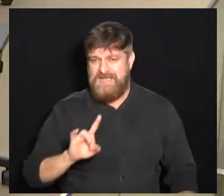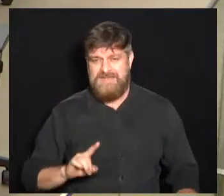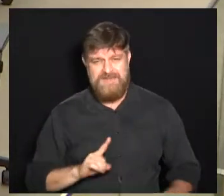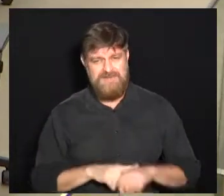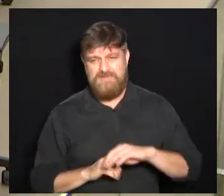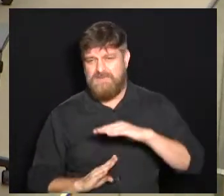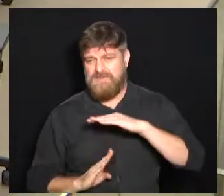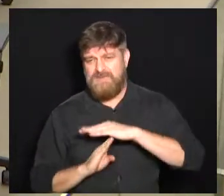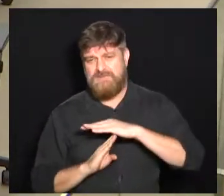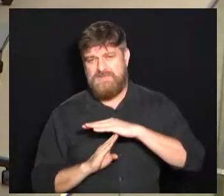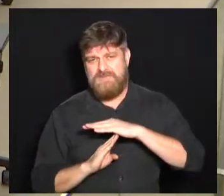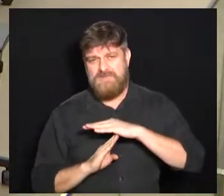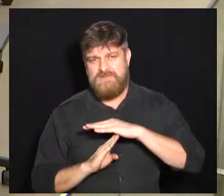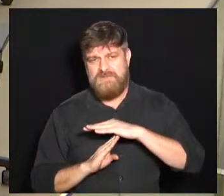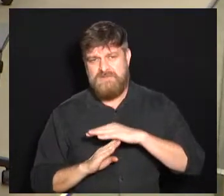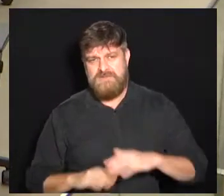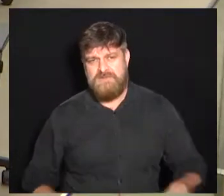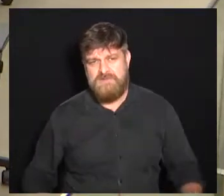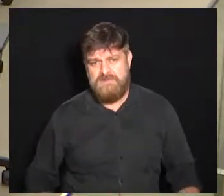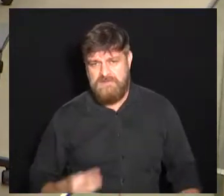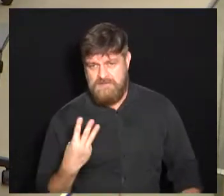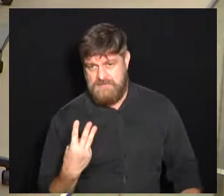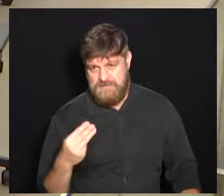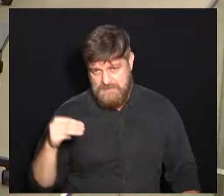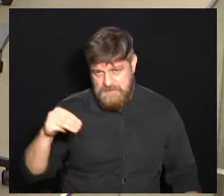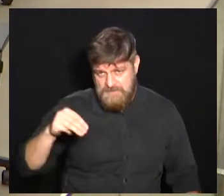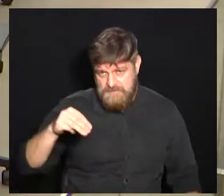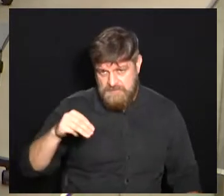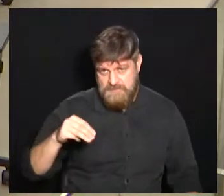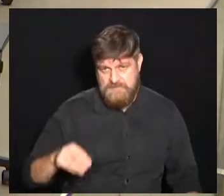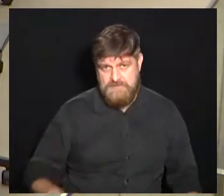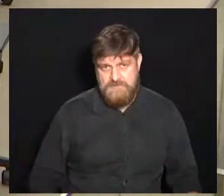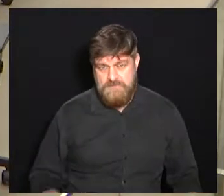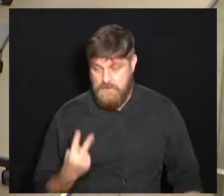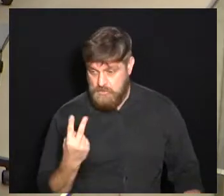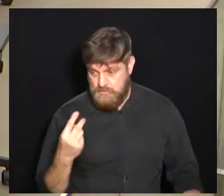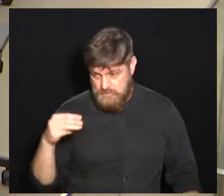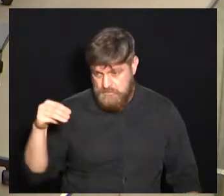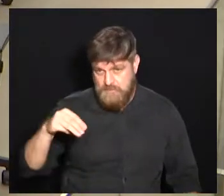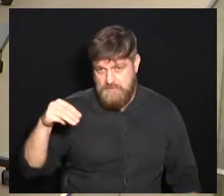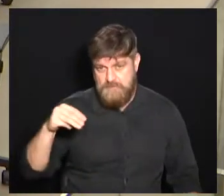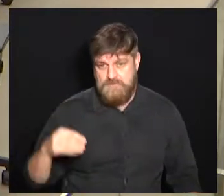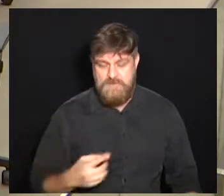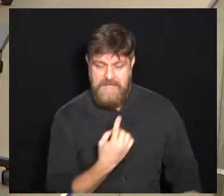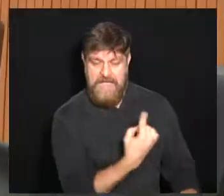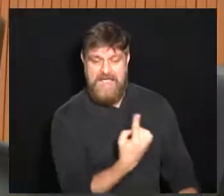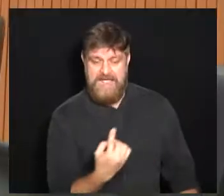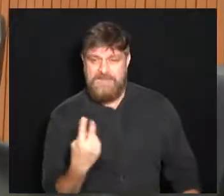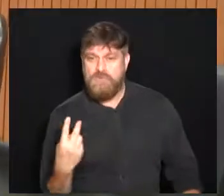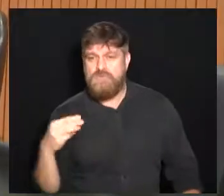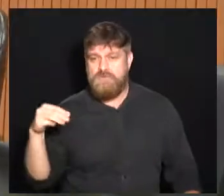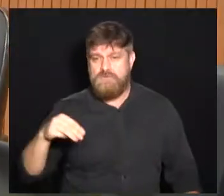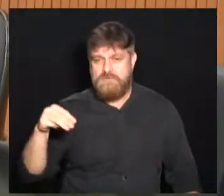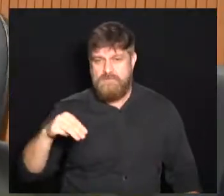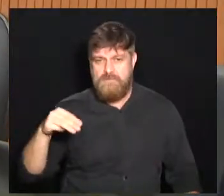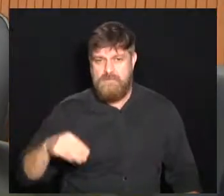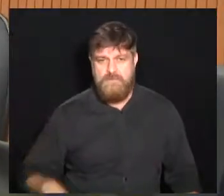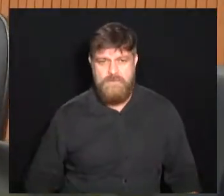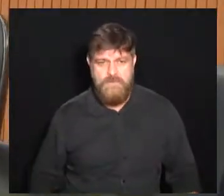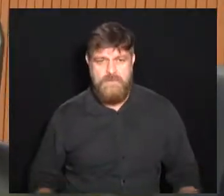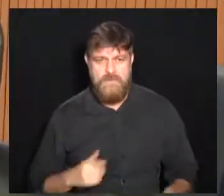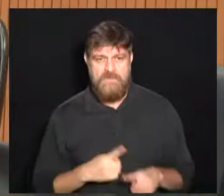máximo, pode ser 3 minutos? 2 minutos? Então, cada um fale 2 minutos,